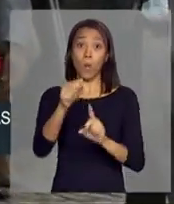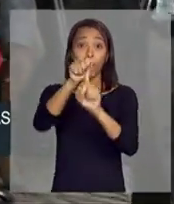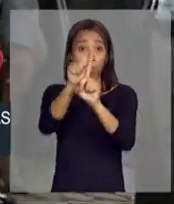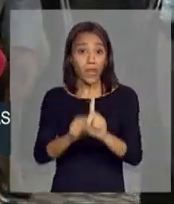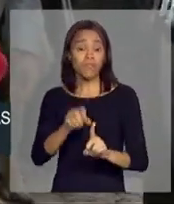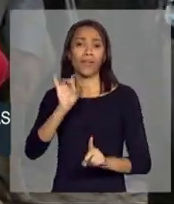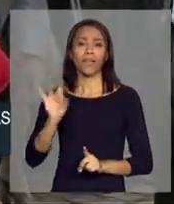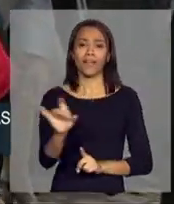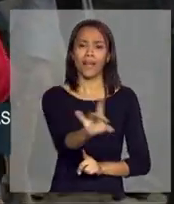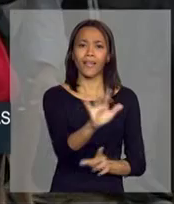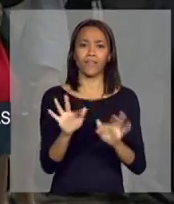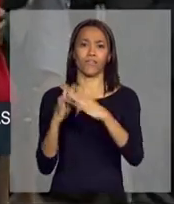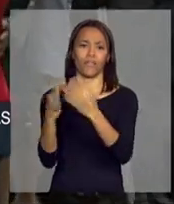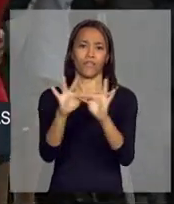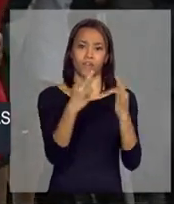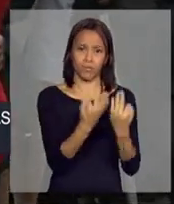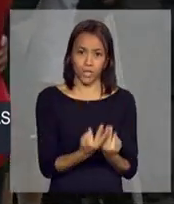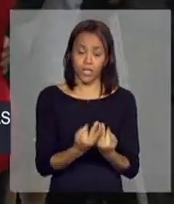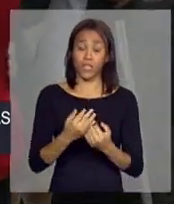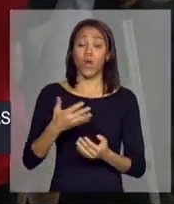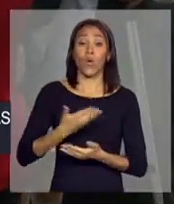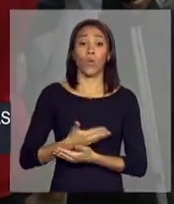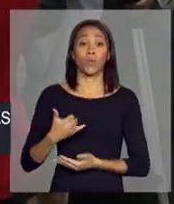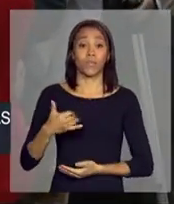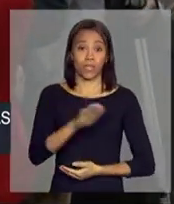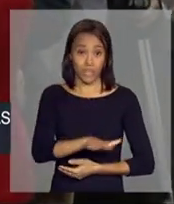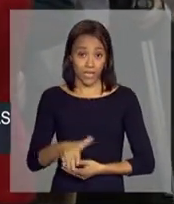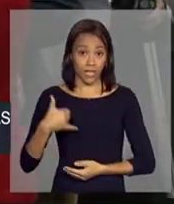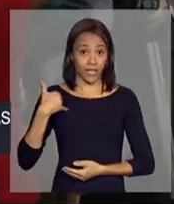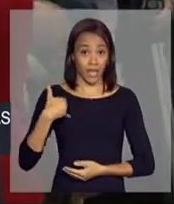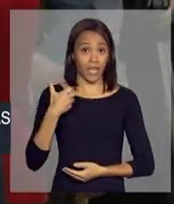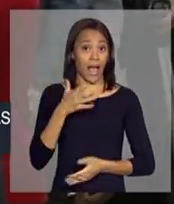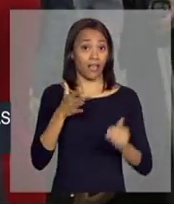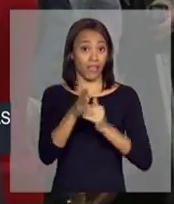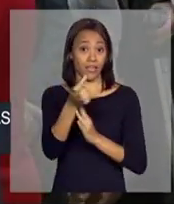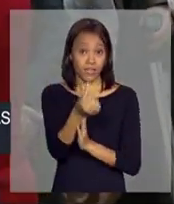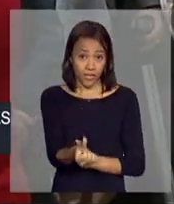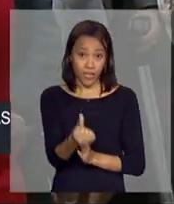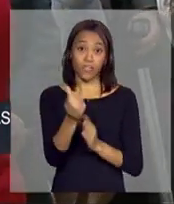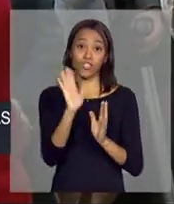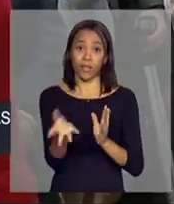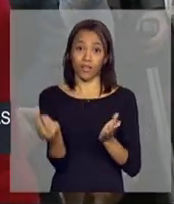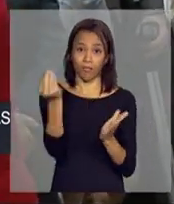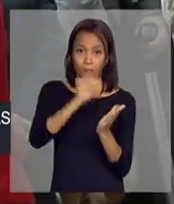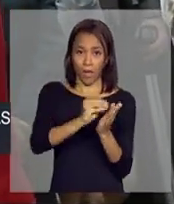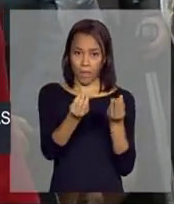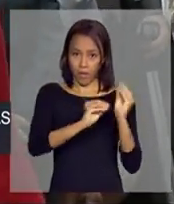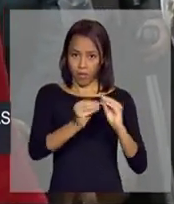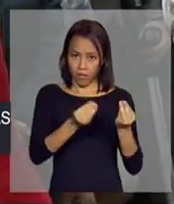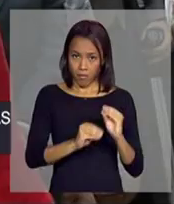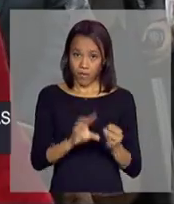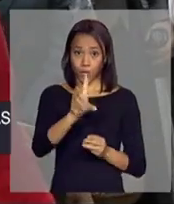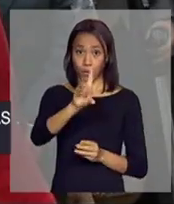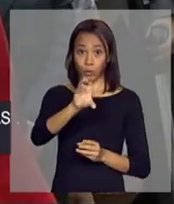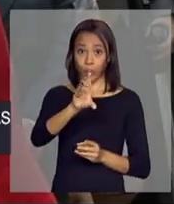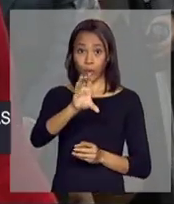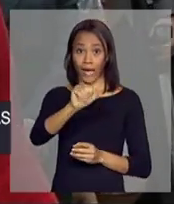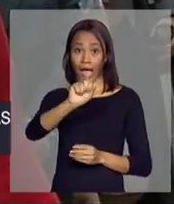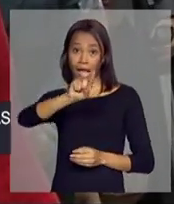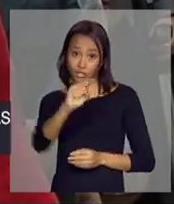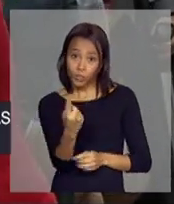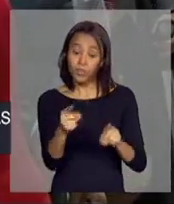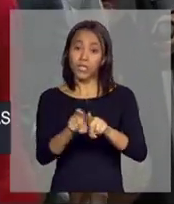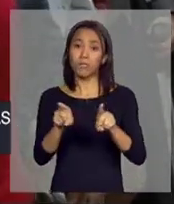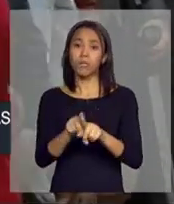gaúchas com crianças de até 6 anos que integram o cadastro único eo programa bolsa família do governo